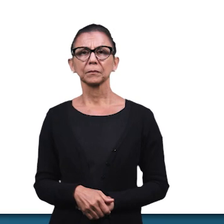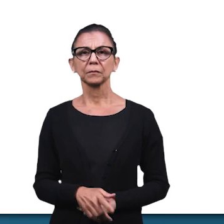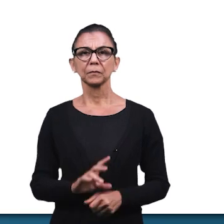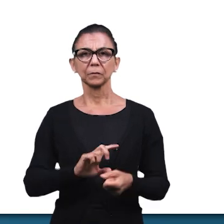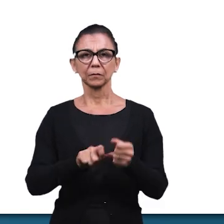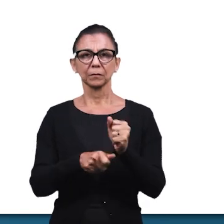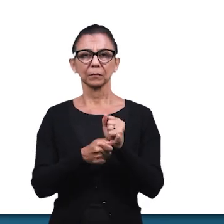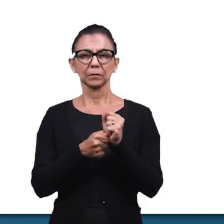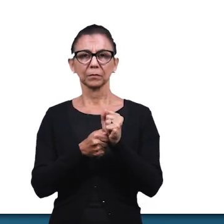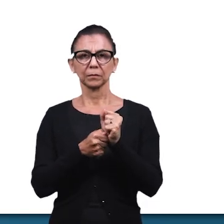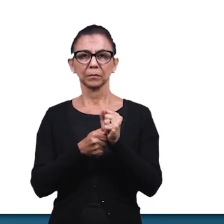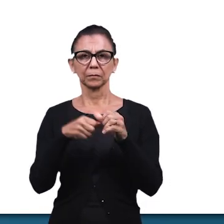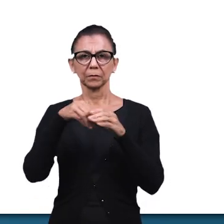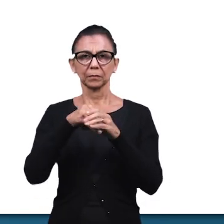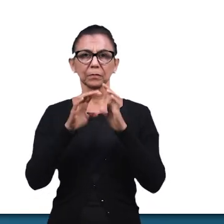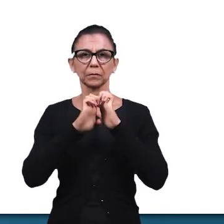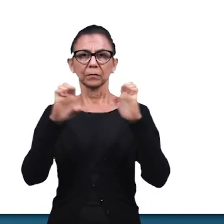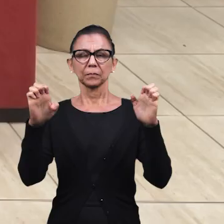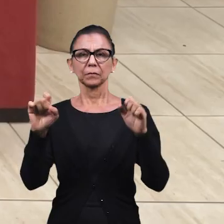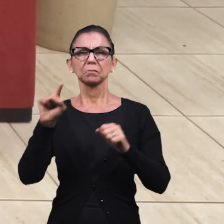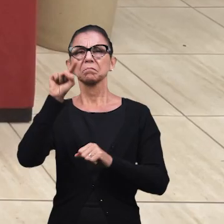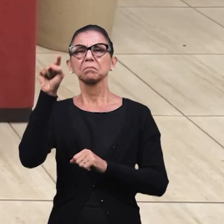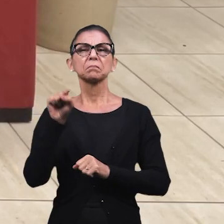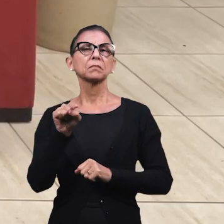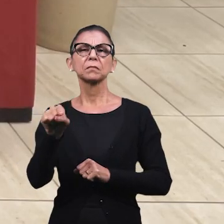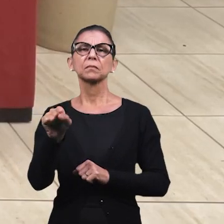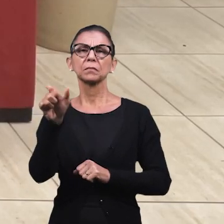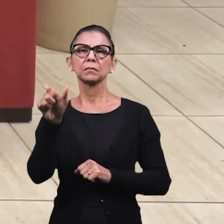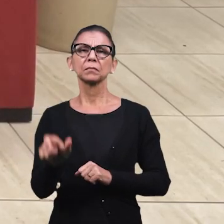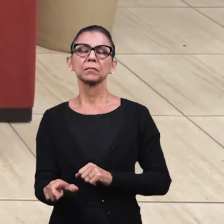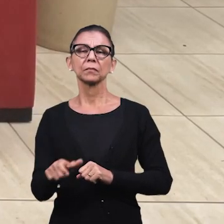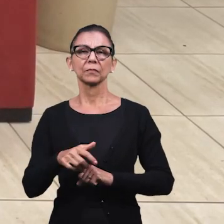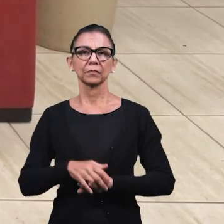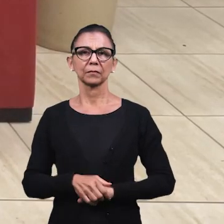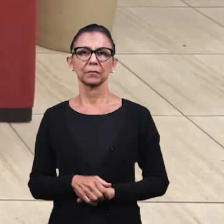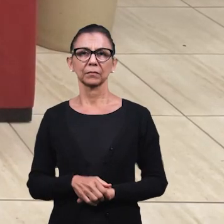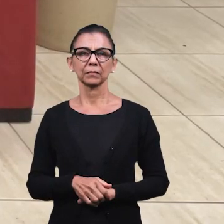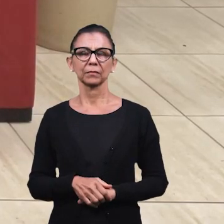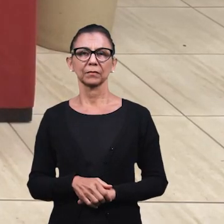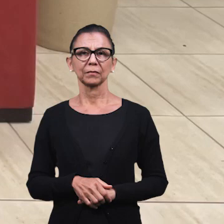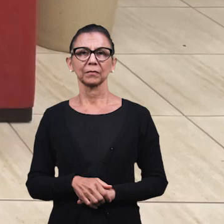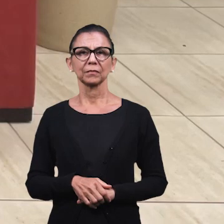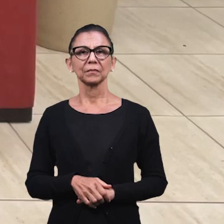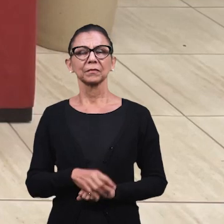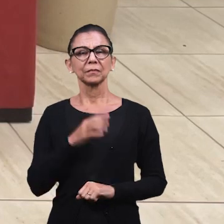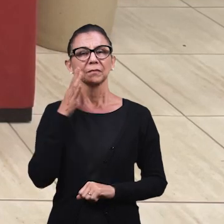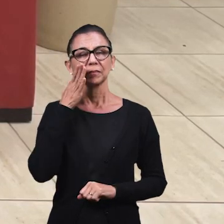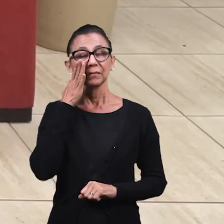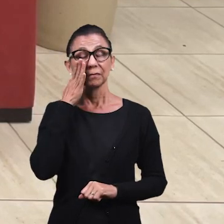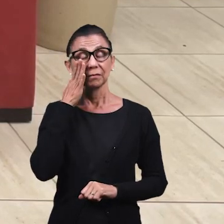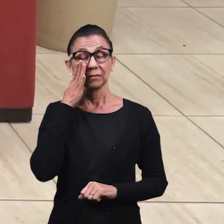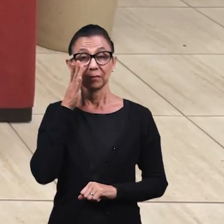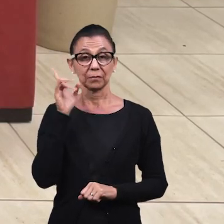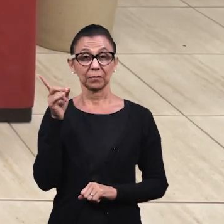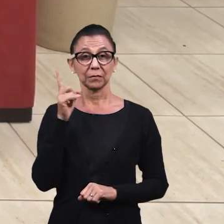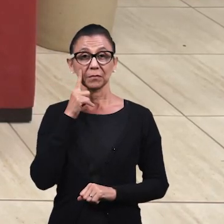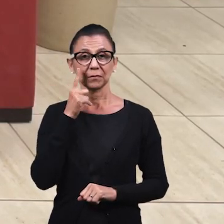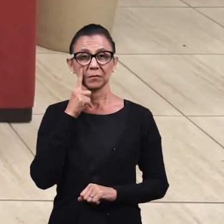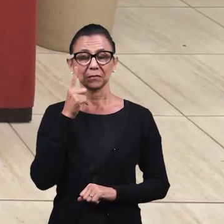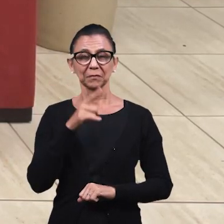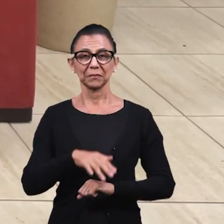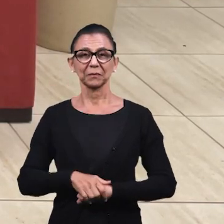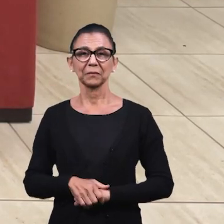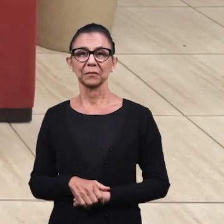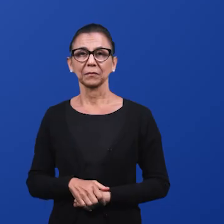é o mistério do Evangelho? Quem vai responder é o intermediário Lucas Badaró, de Carinhanha, da